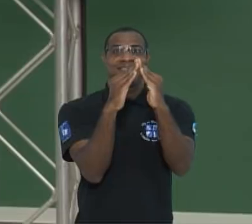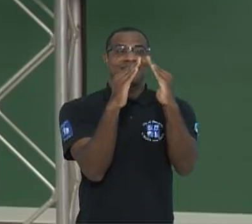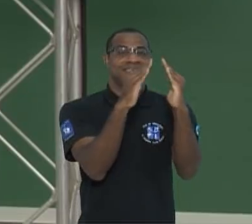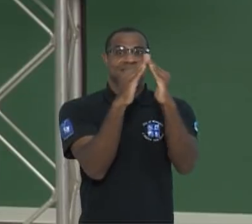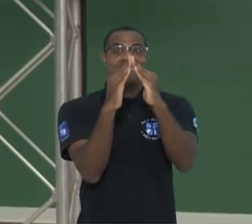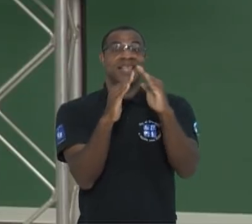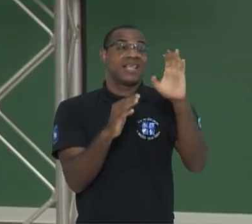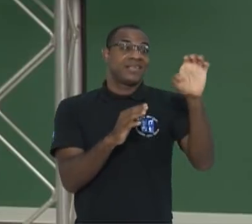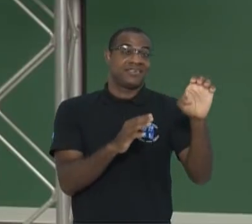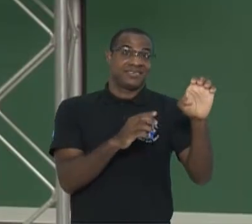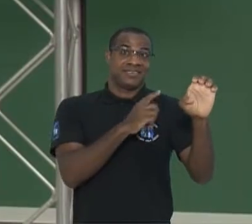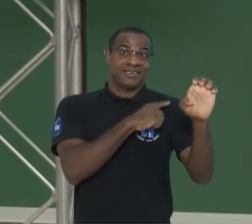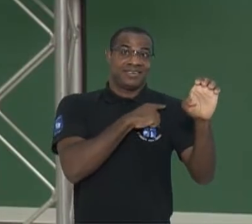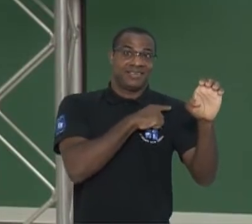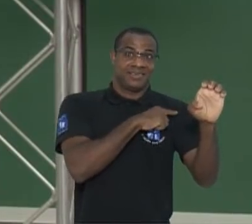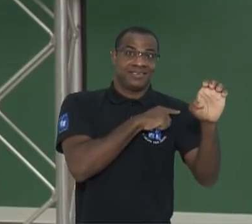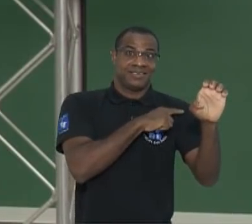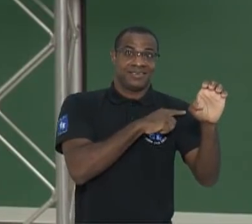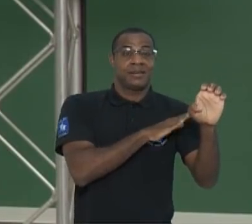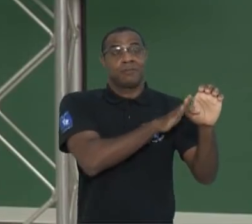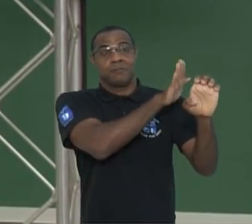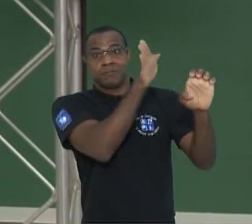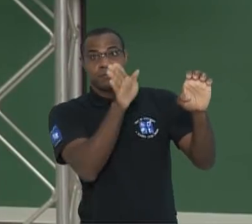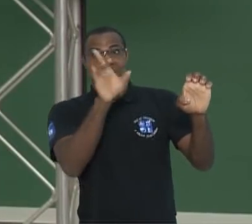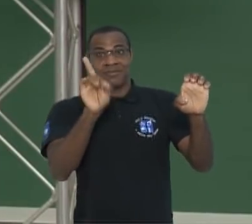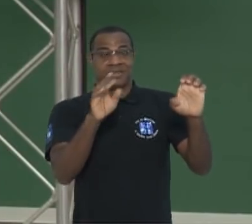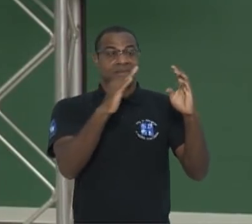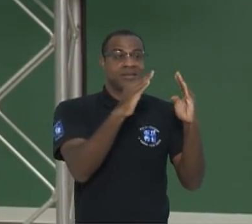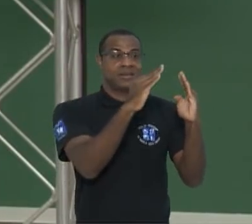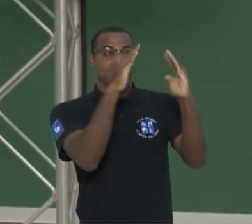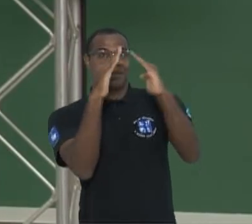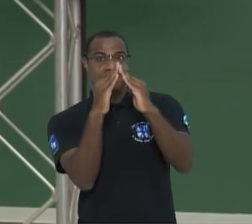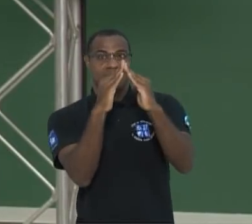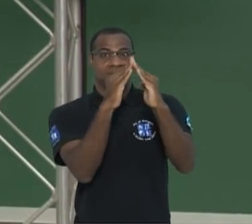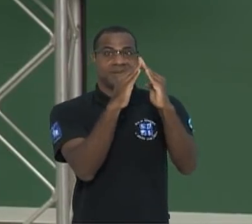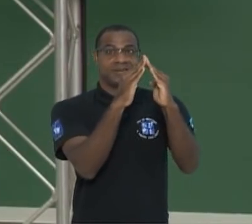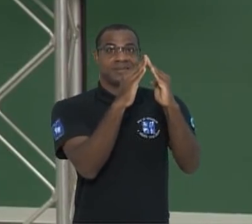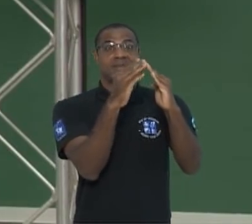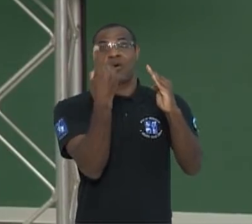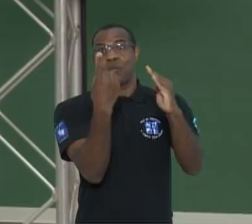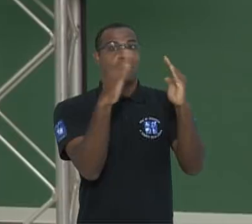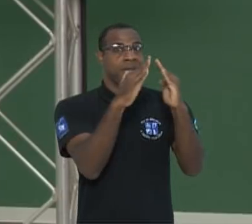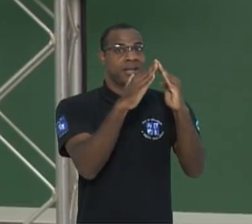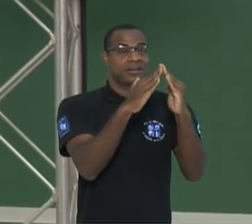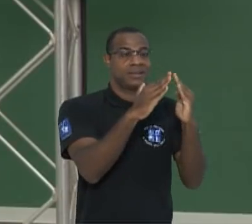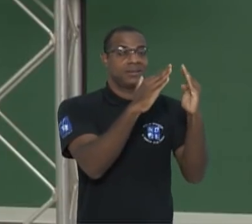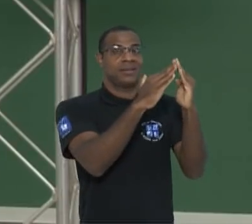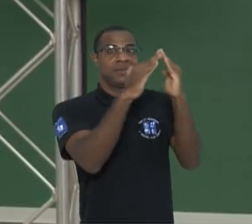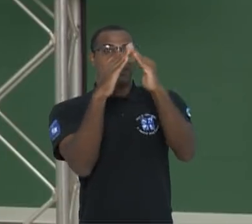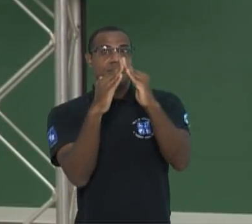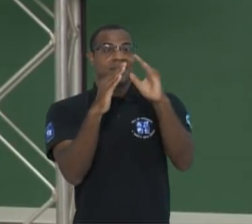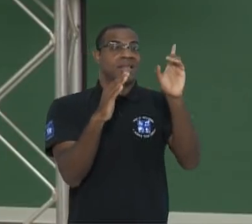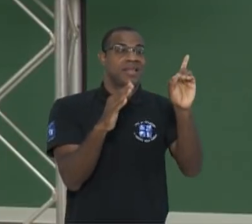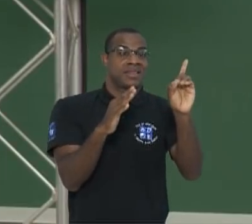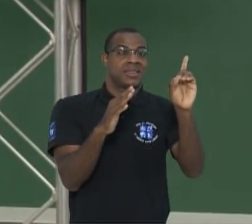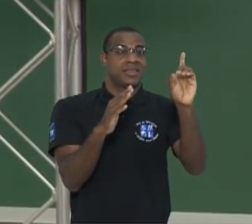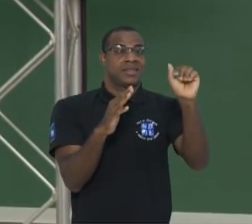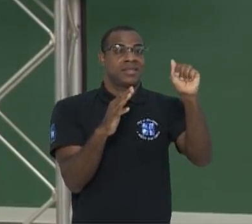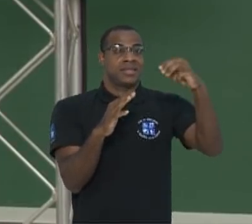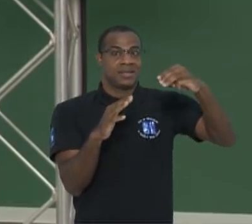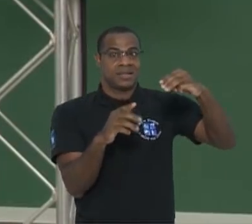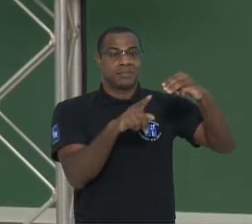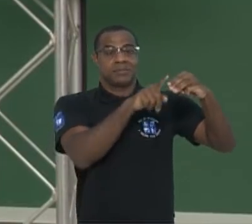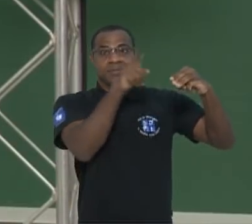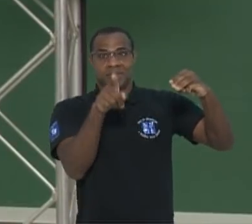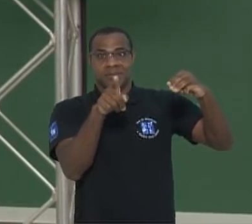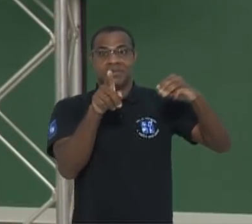para a direita, lembra? Da esquerda para a direita, eu vou multiplicar por 1.000. Então, 5 vezes 1.000, 5.000 metros